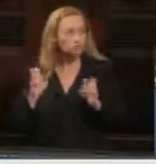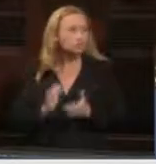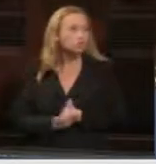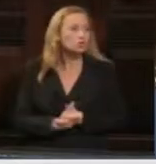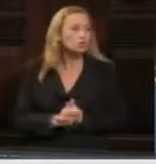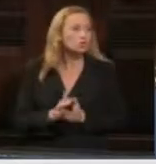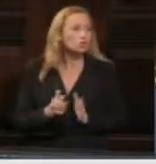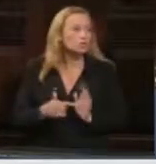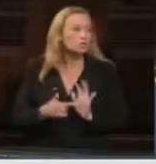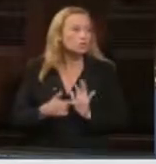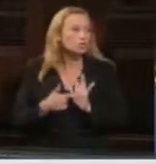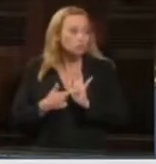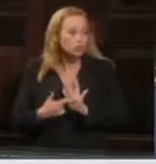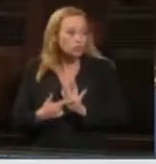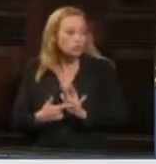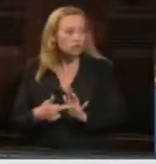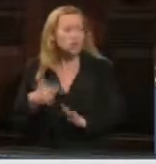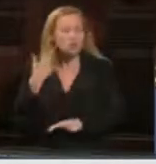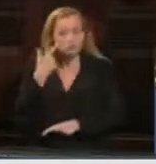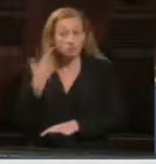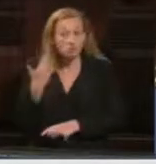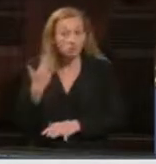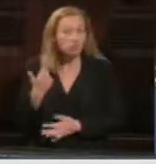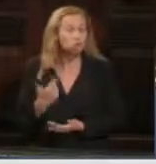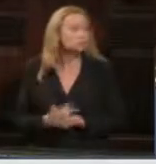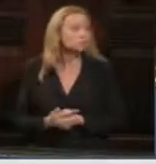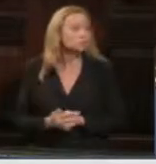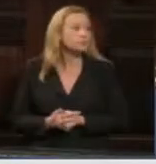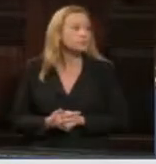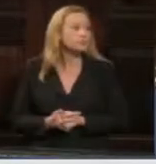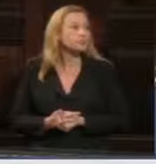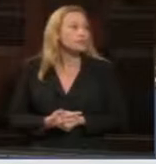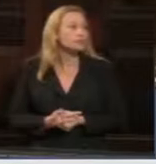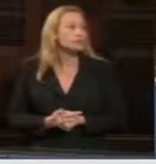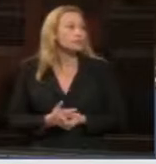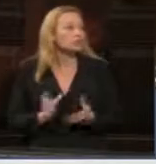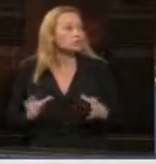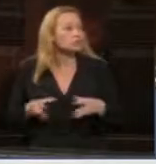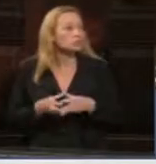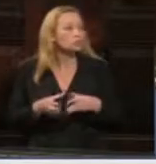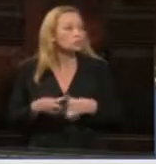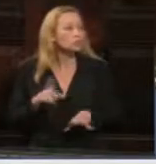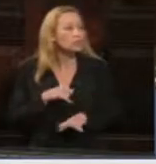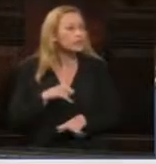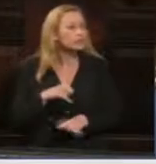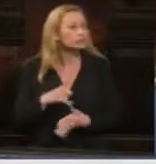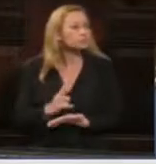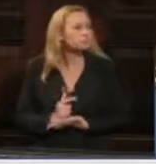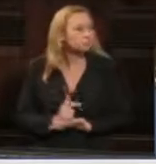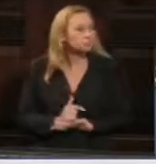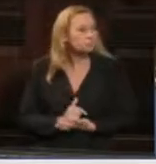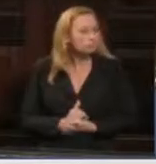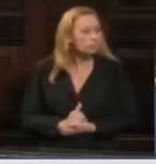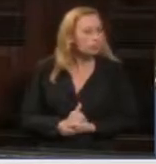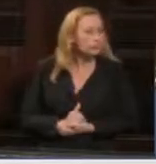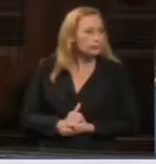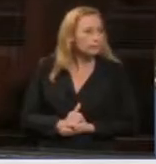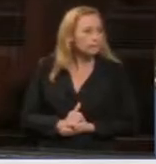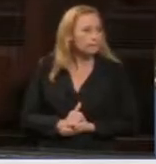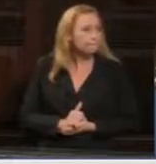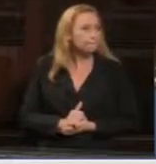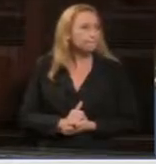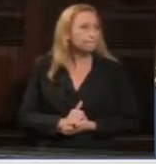assiste a quem nos ouve deixar registado mas que esta é uma comissão que tem é é 11 uma um